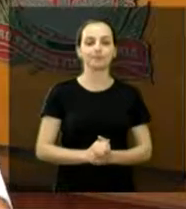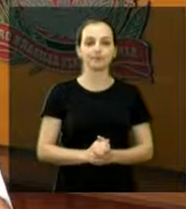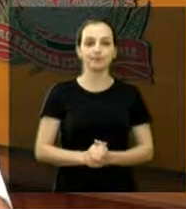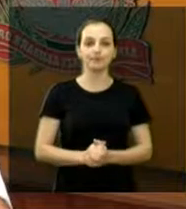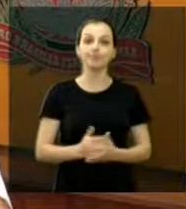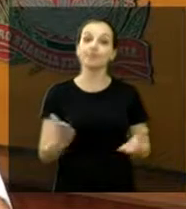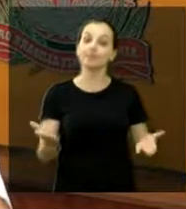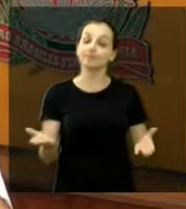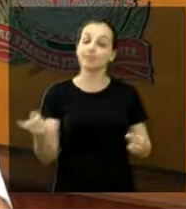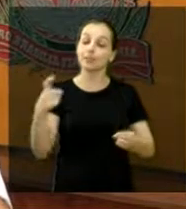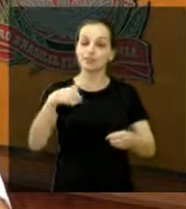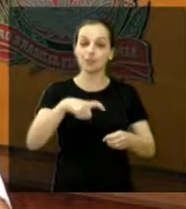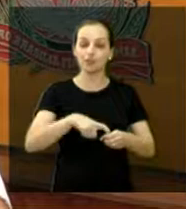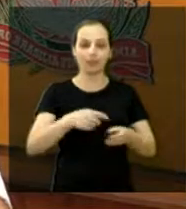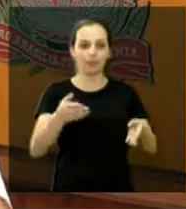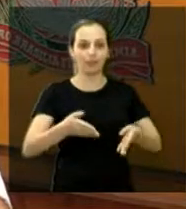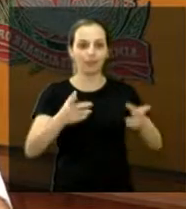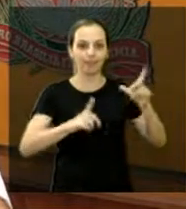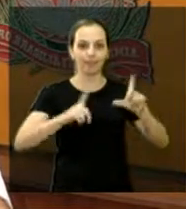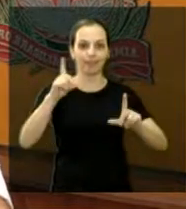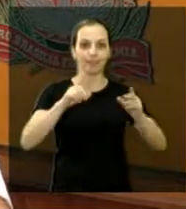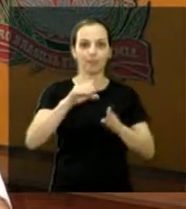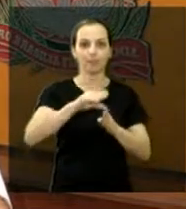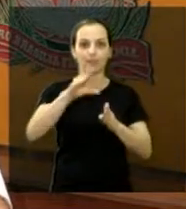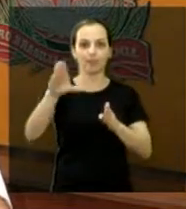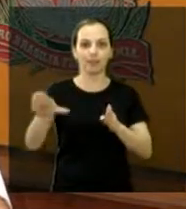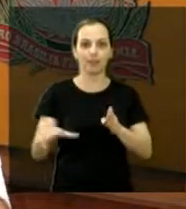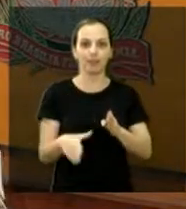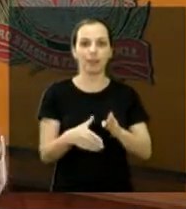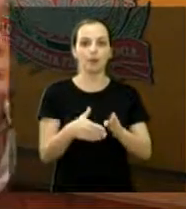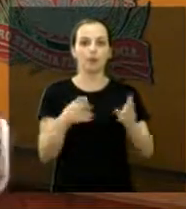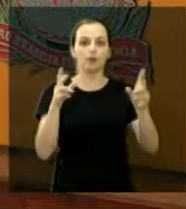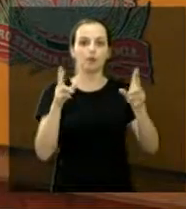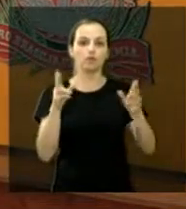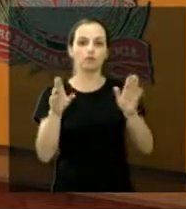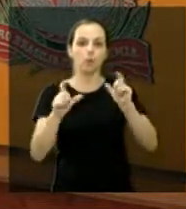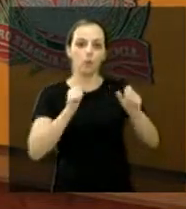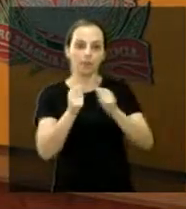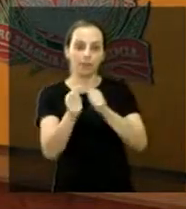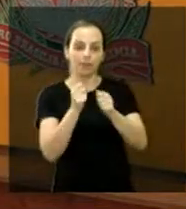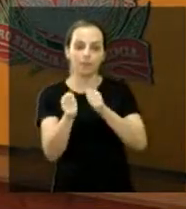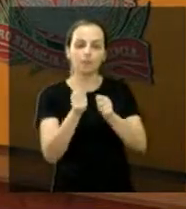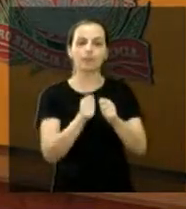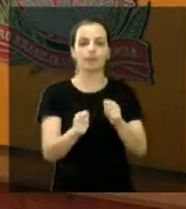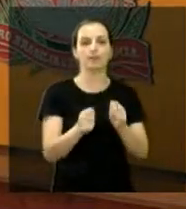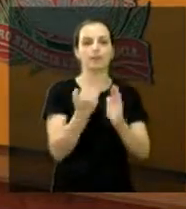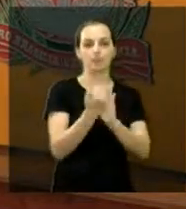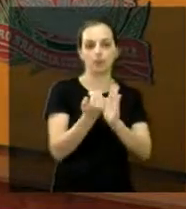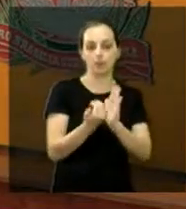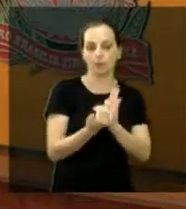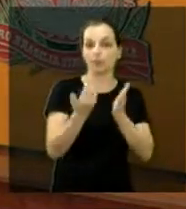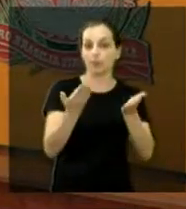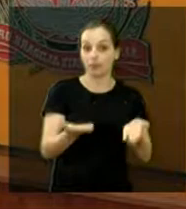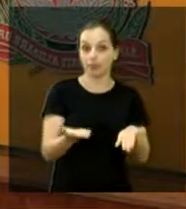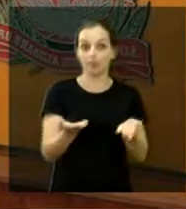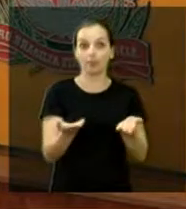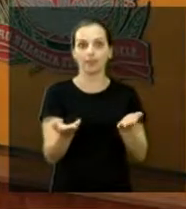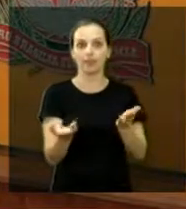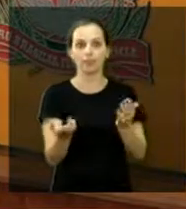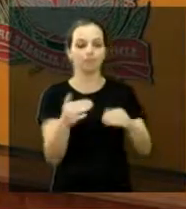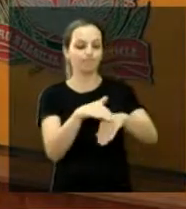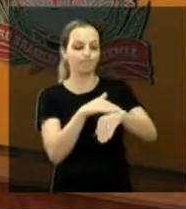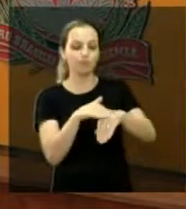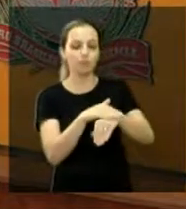Muito bem, já estamos de volta aqui pela TV Câmara com entrevistas. E hoje nós estamos olhando nos olhos do José Roberto